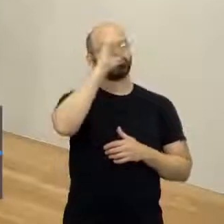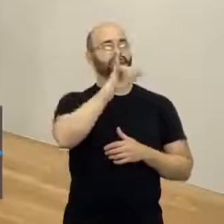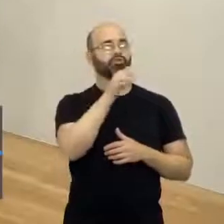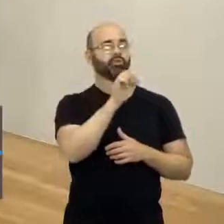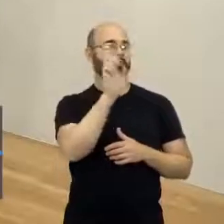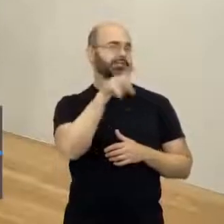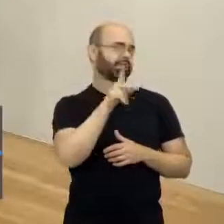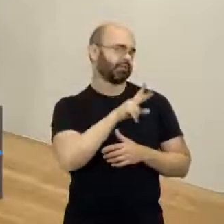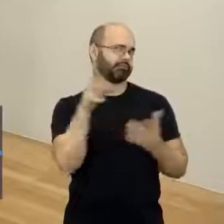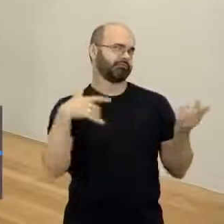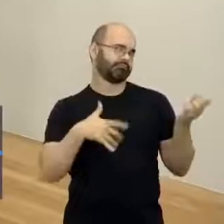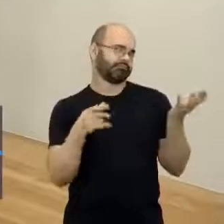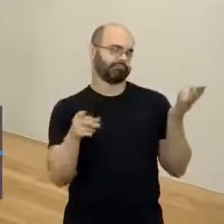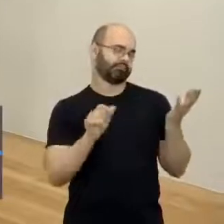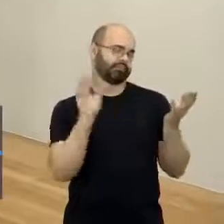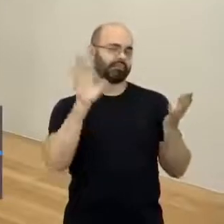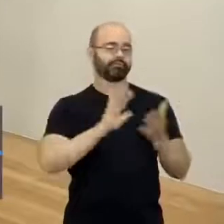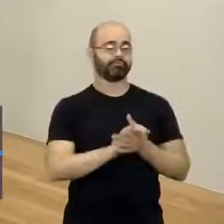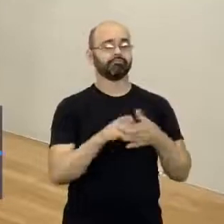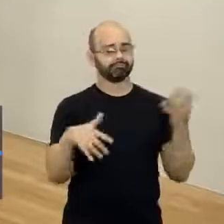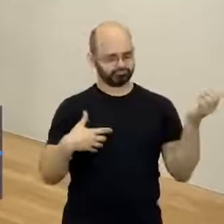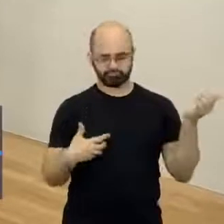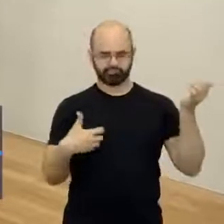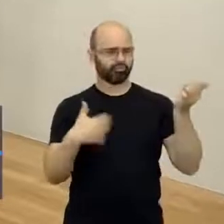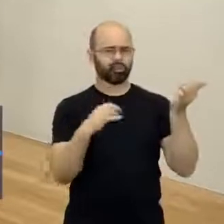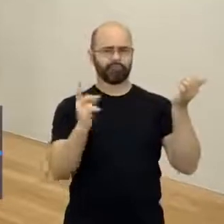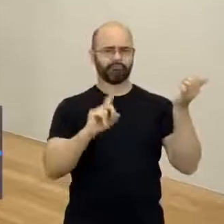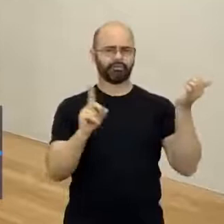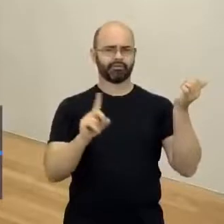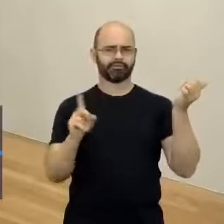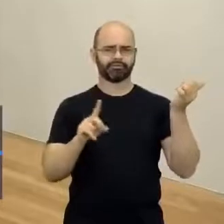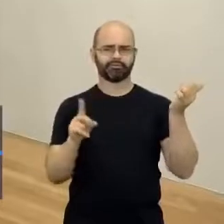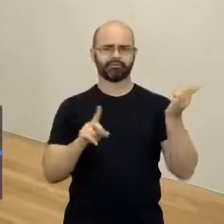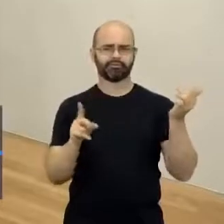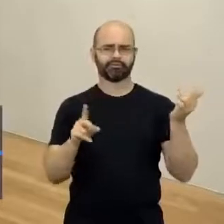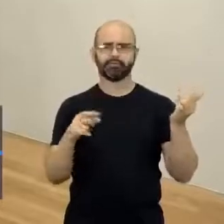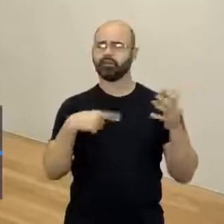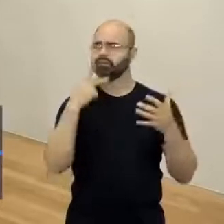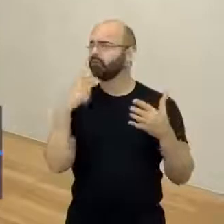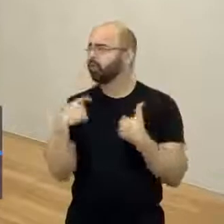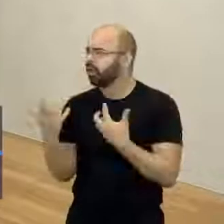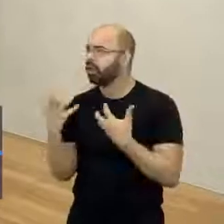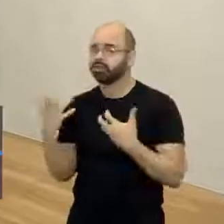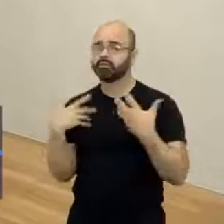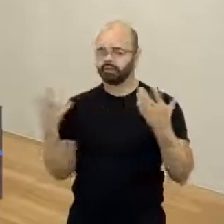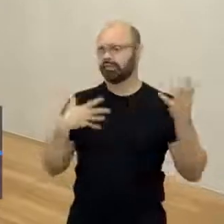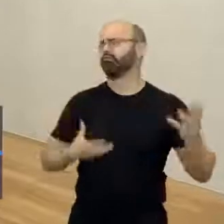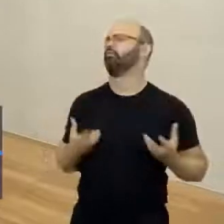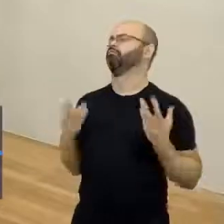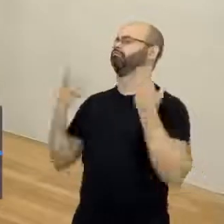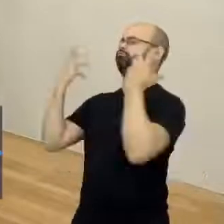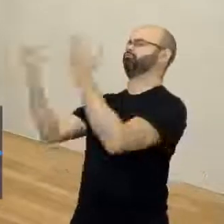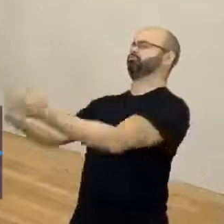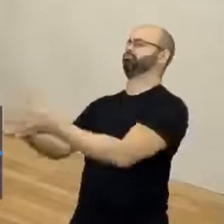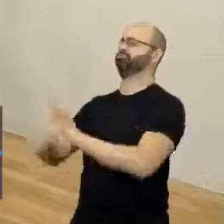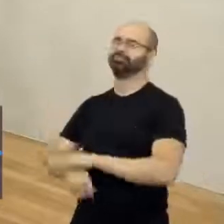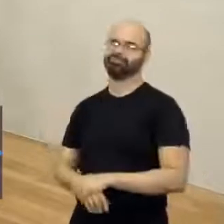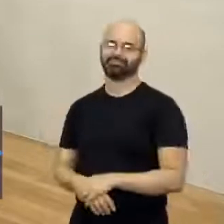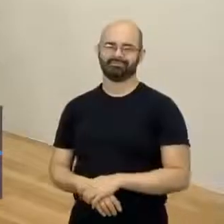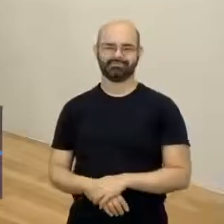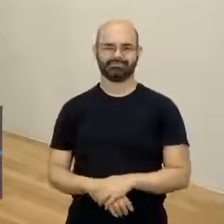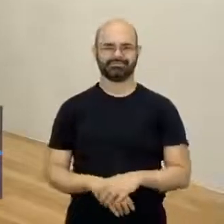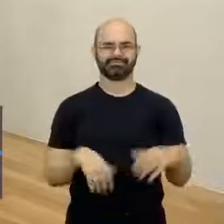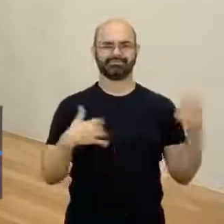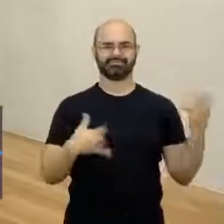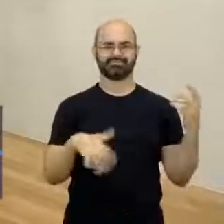Esse violão aqui, ele nem é um violão, é de Eu brinquedo. Eu quero! Você quer? Então toma, por favor. Brum, brum,